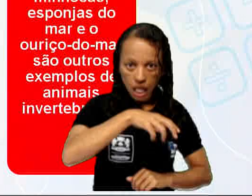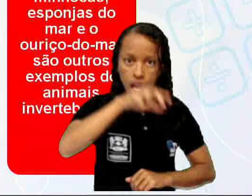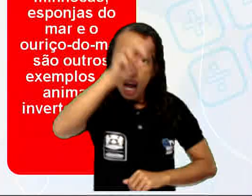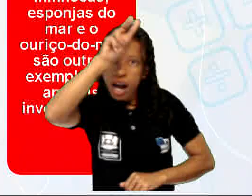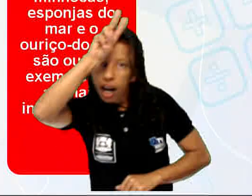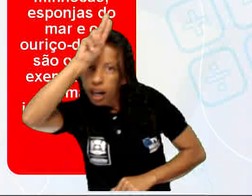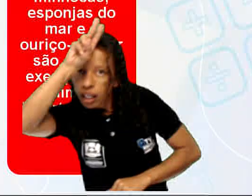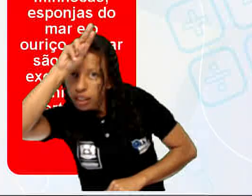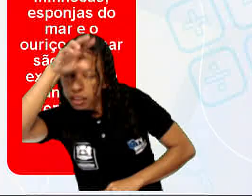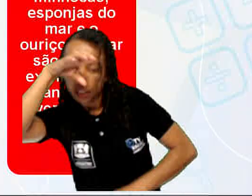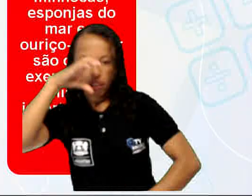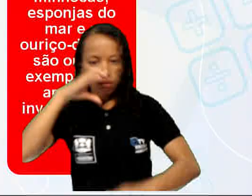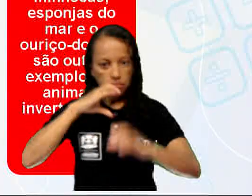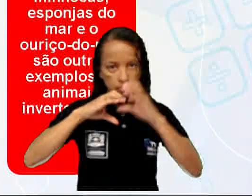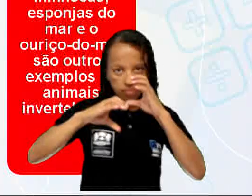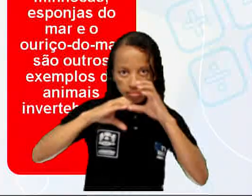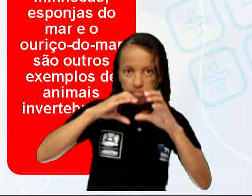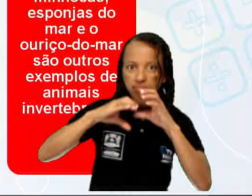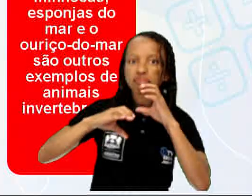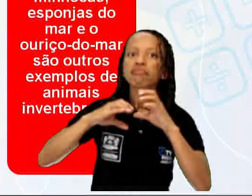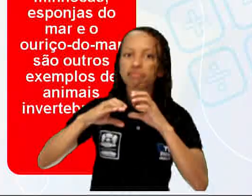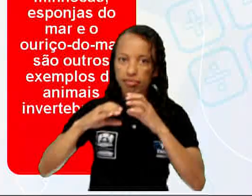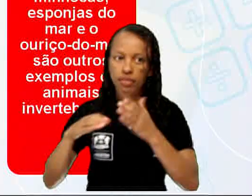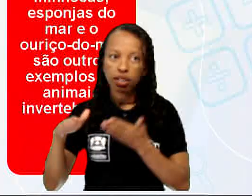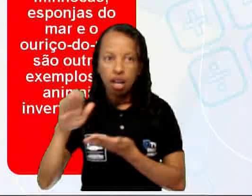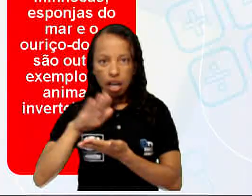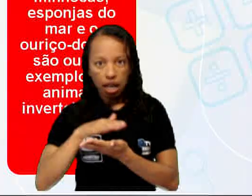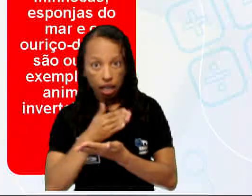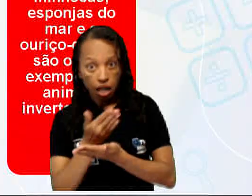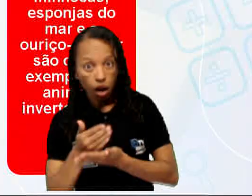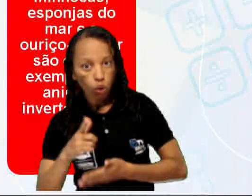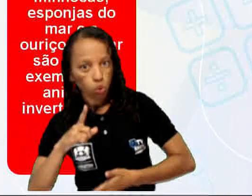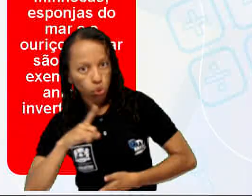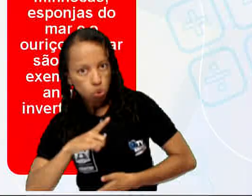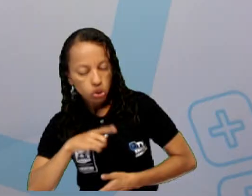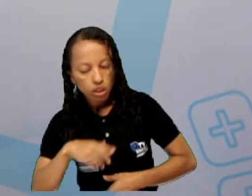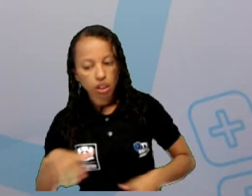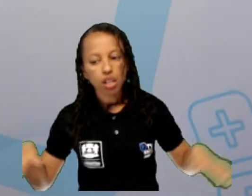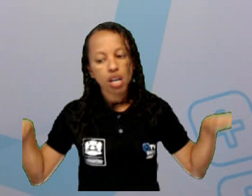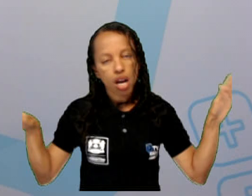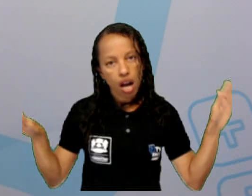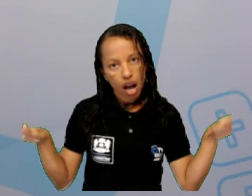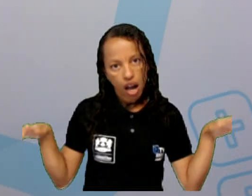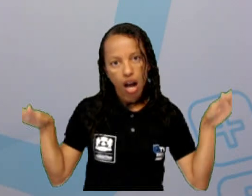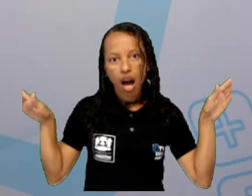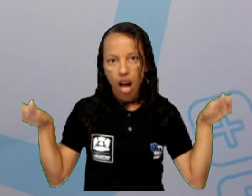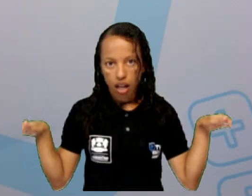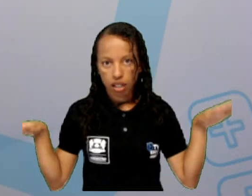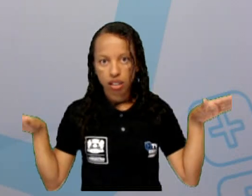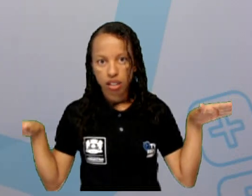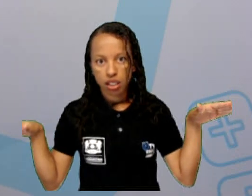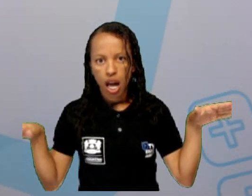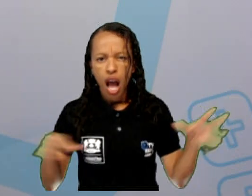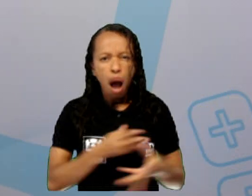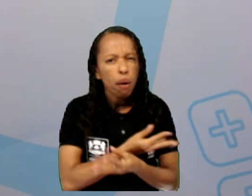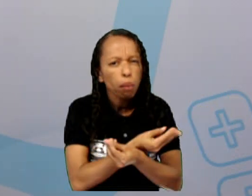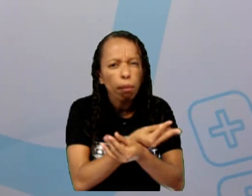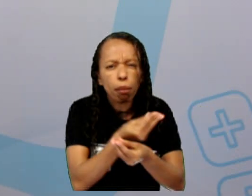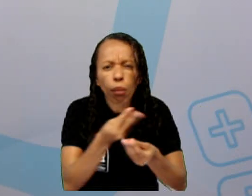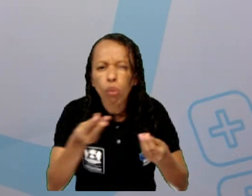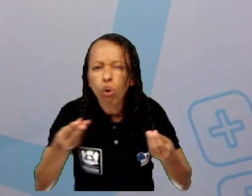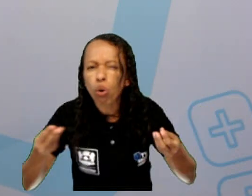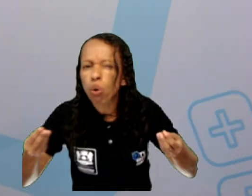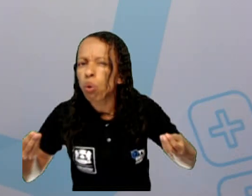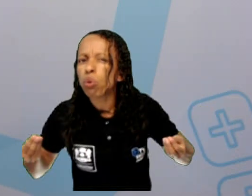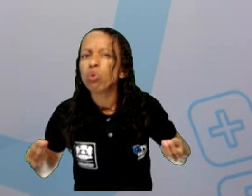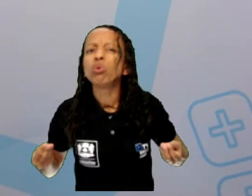comunicar, e alguns possuem asas. É imensa a quantidade de espécies de